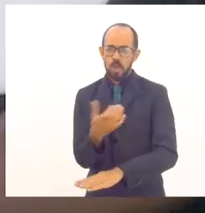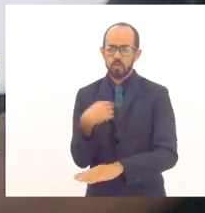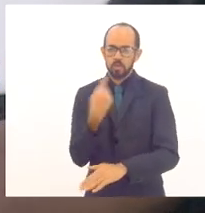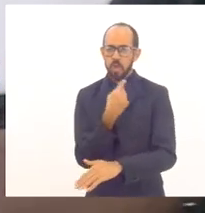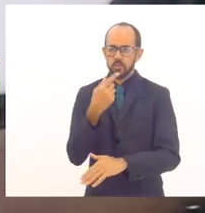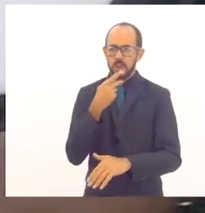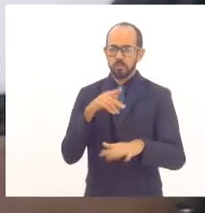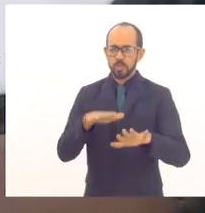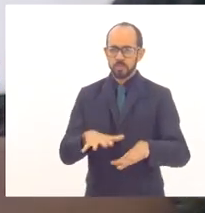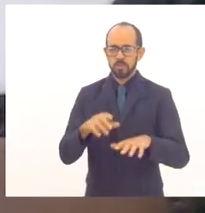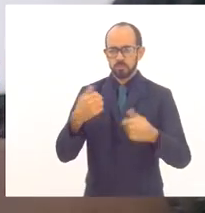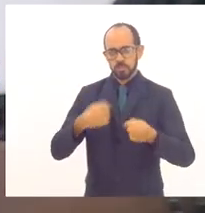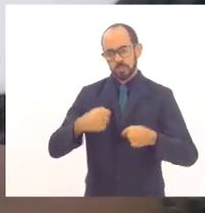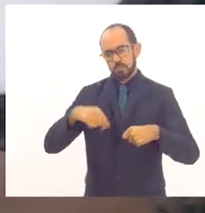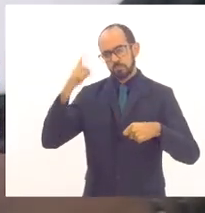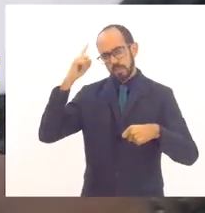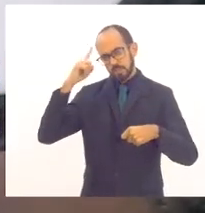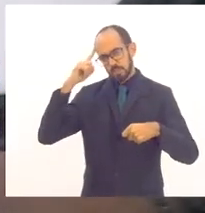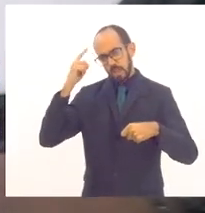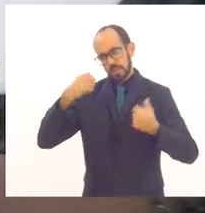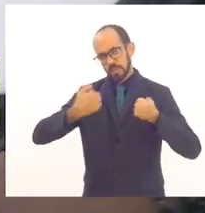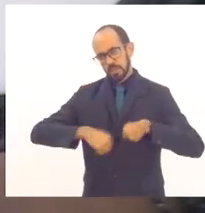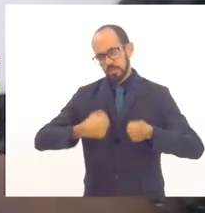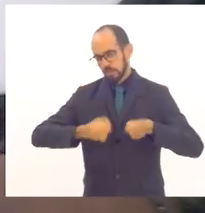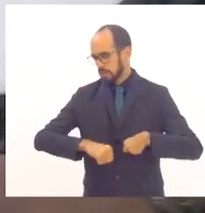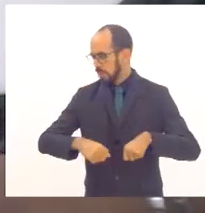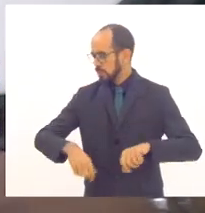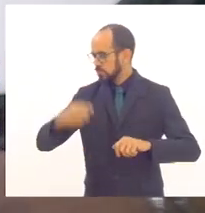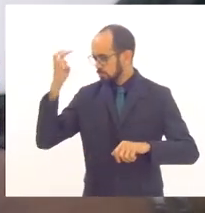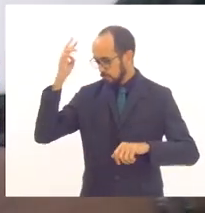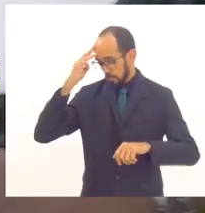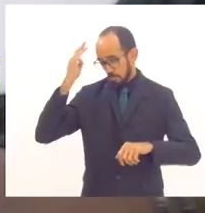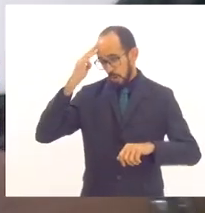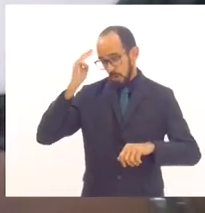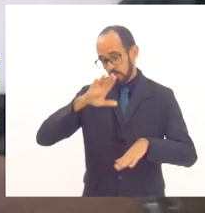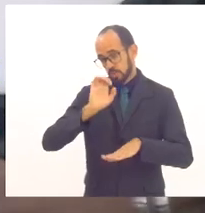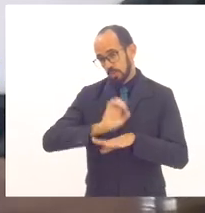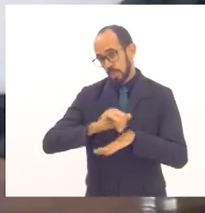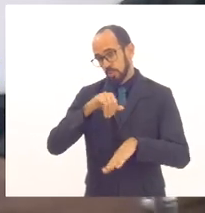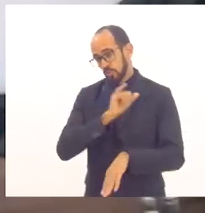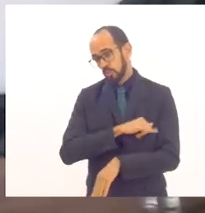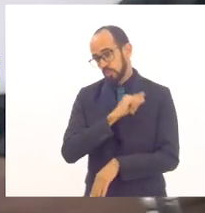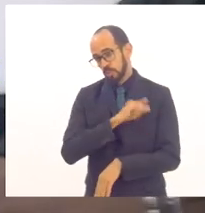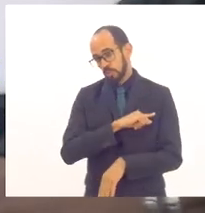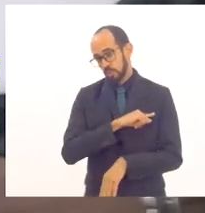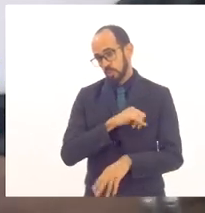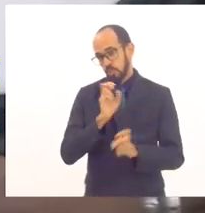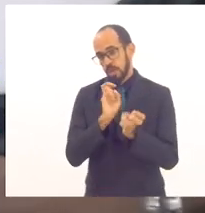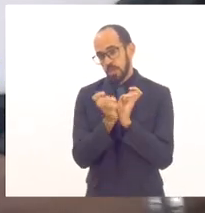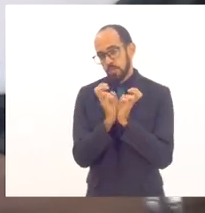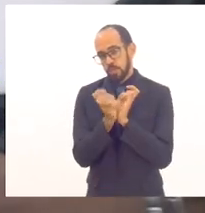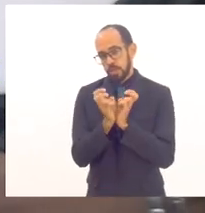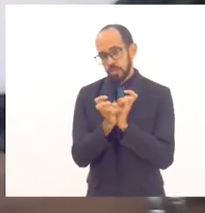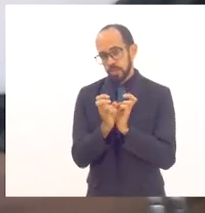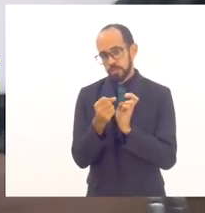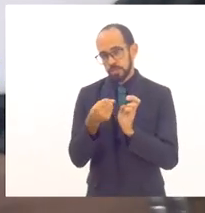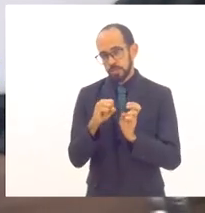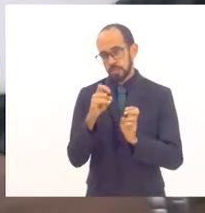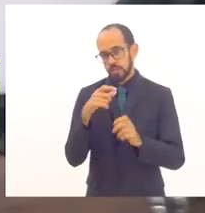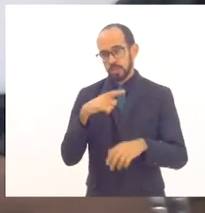tem que pensar nesse dever de memória do Estado do Rio de Janeiro com a capoeira. Se a gente está